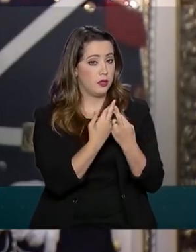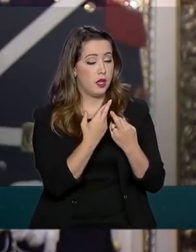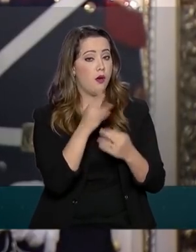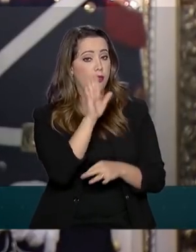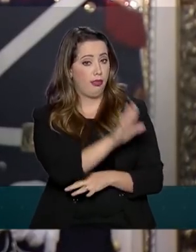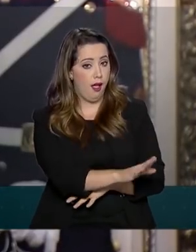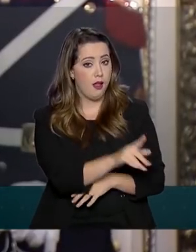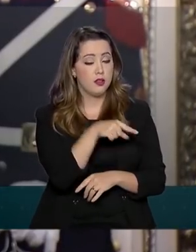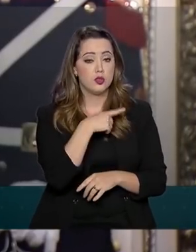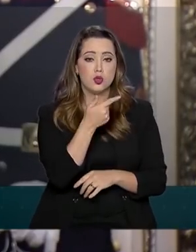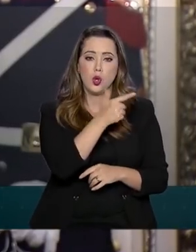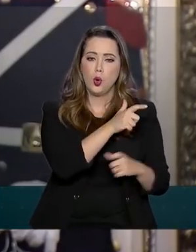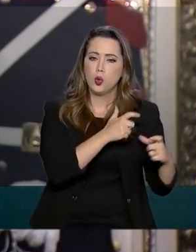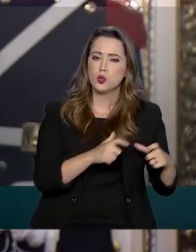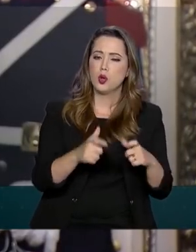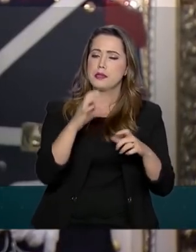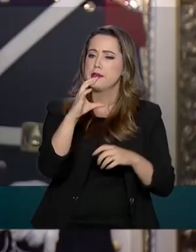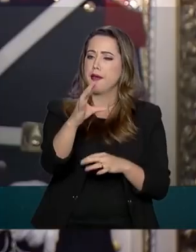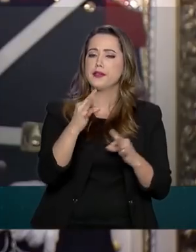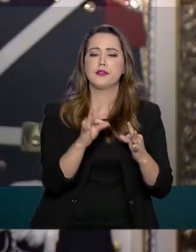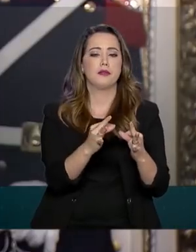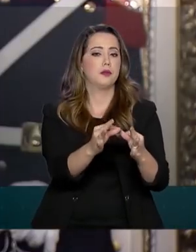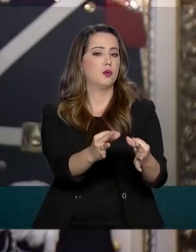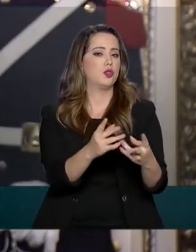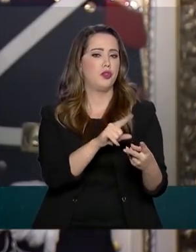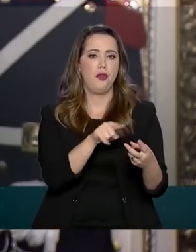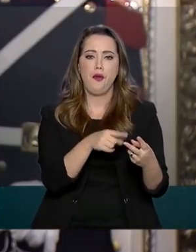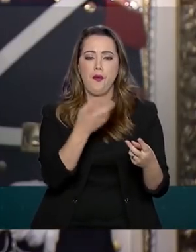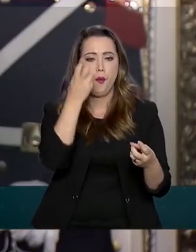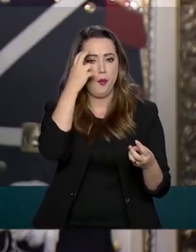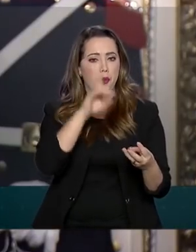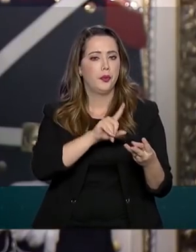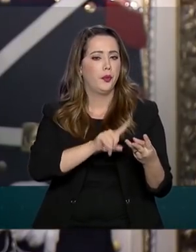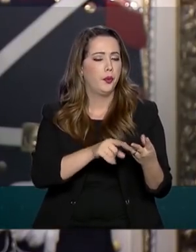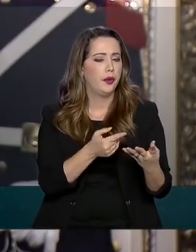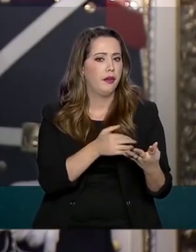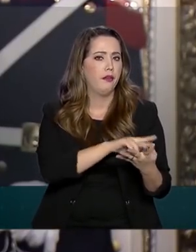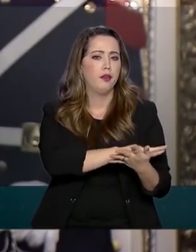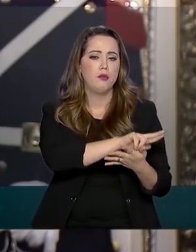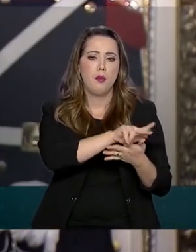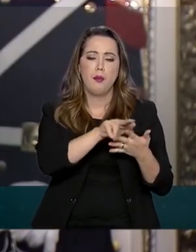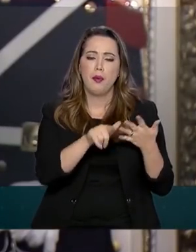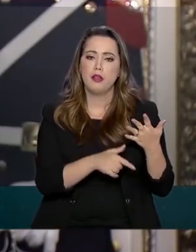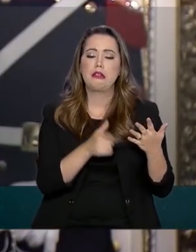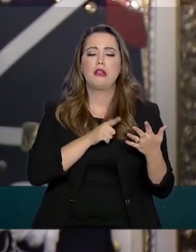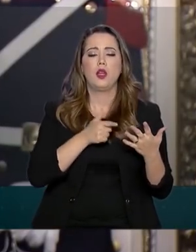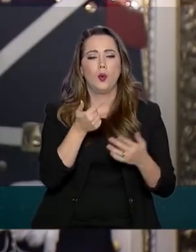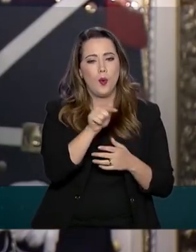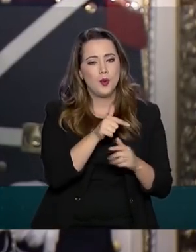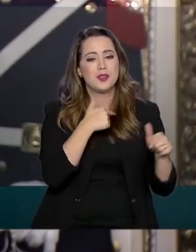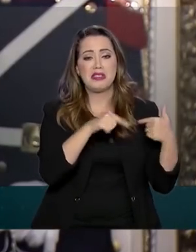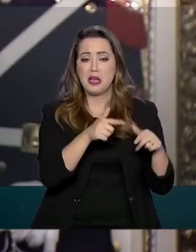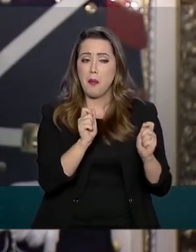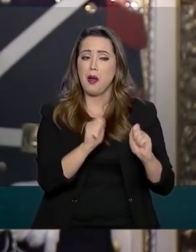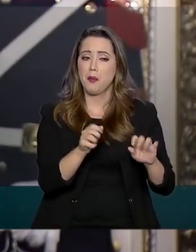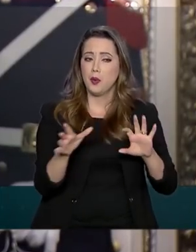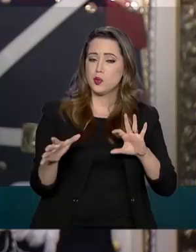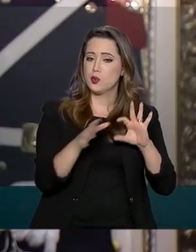tarde em outros campos como ciência e tecnologia, cultura, ciência, há muitas iniciativas de